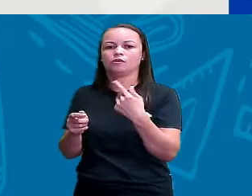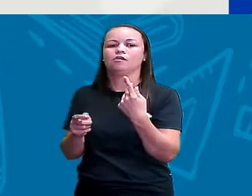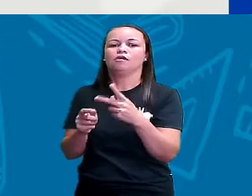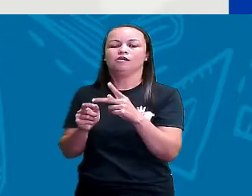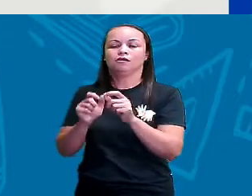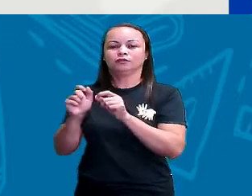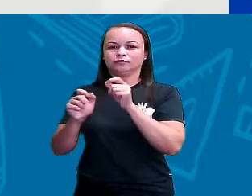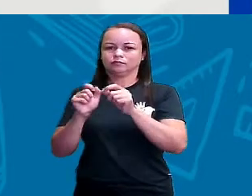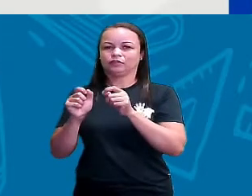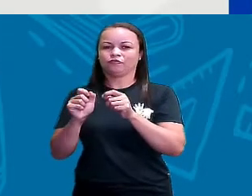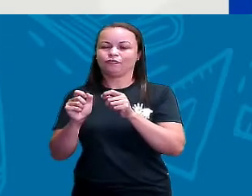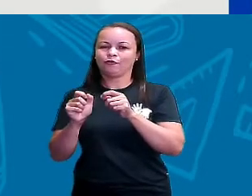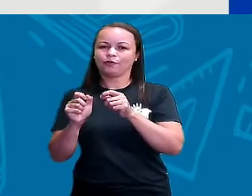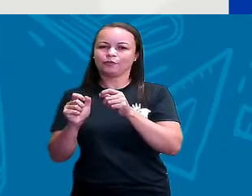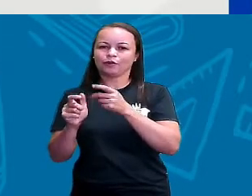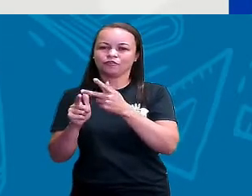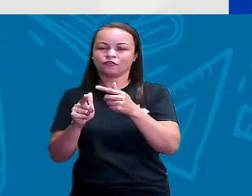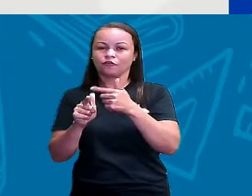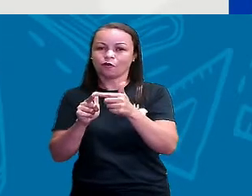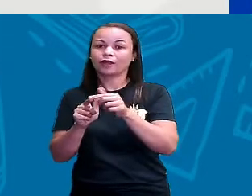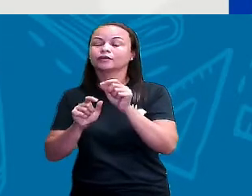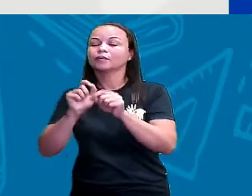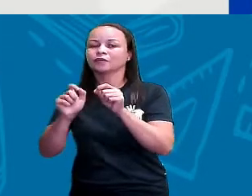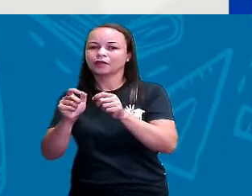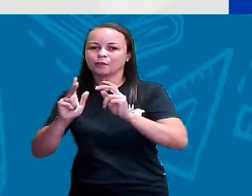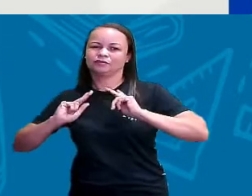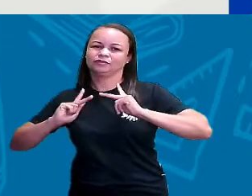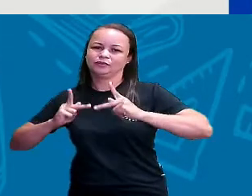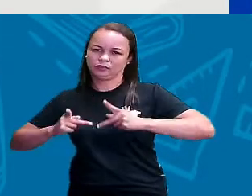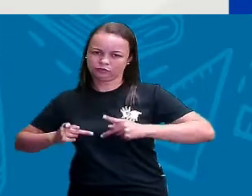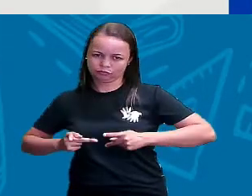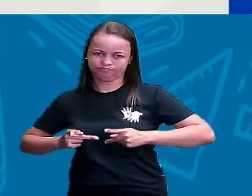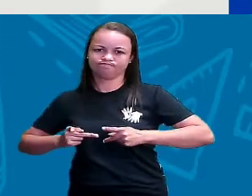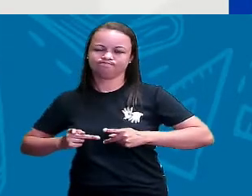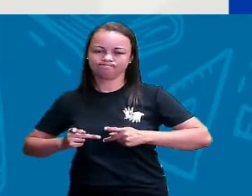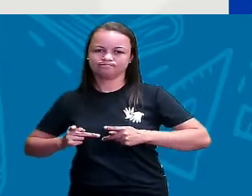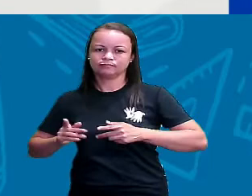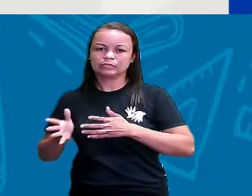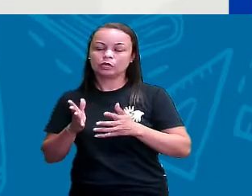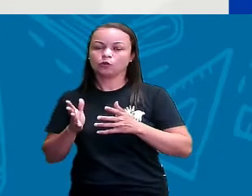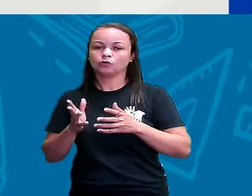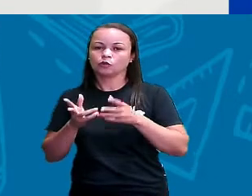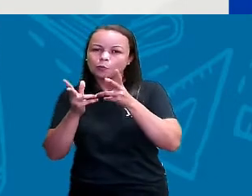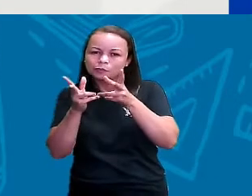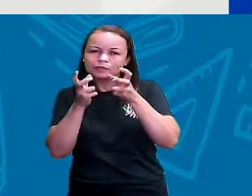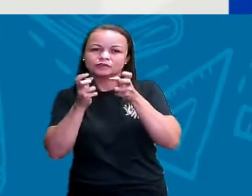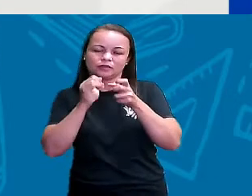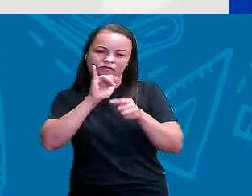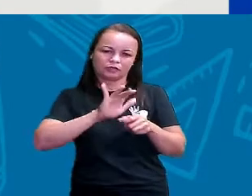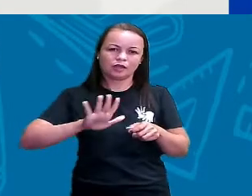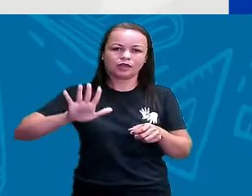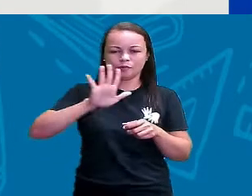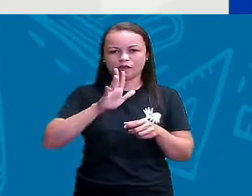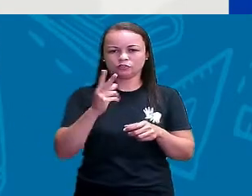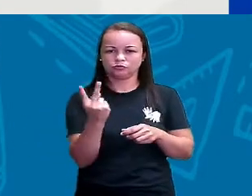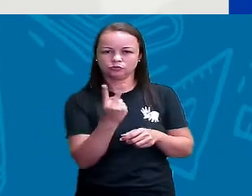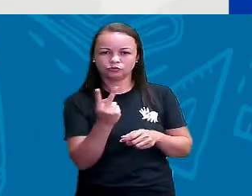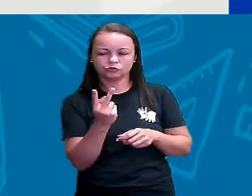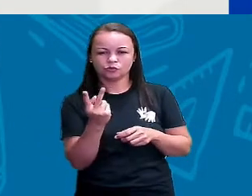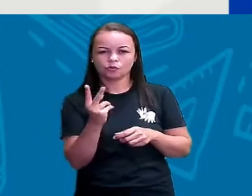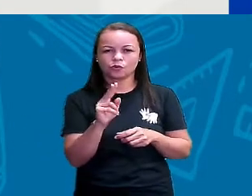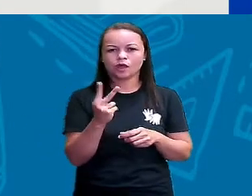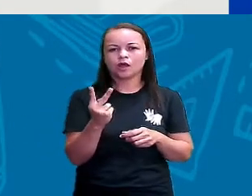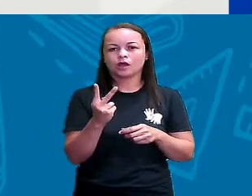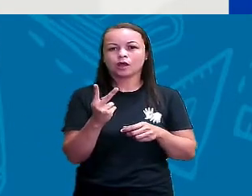alteração foi provocada pelo homem, pelos seres humanos, tá certo? Onde a gente consegue observar na imagem, em uma das imagens, aqui